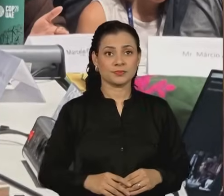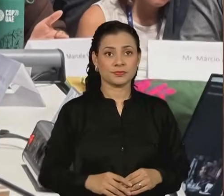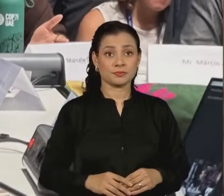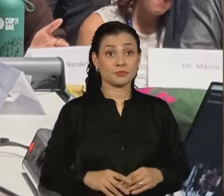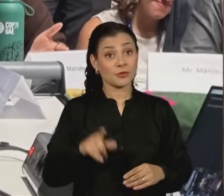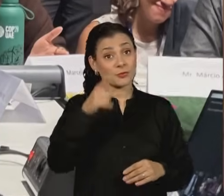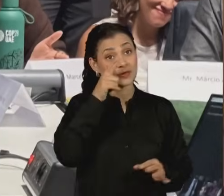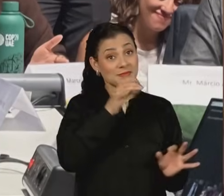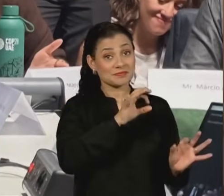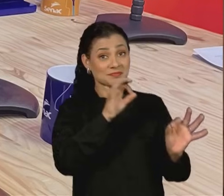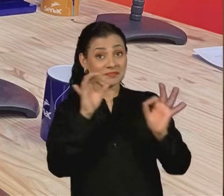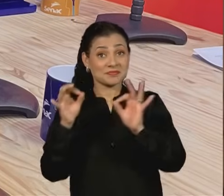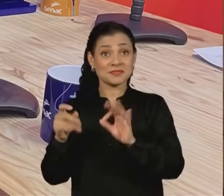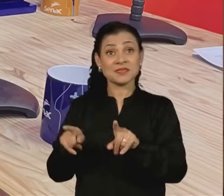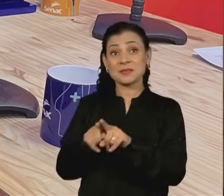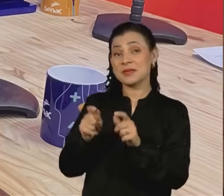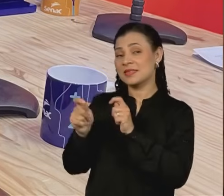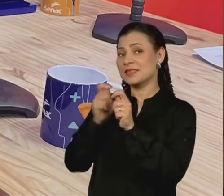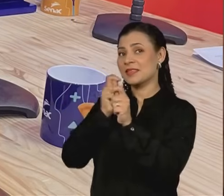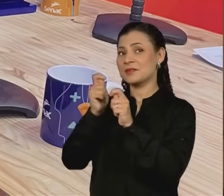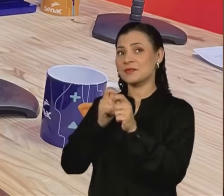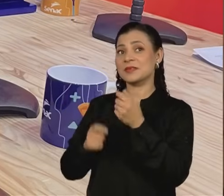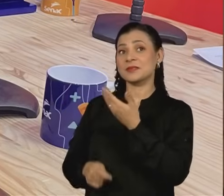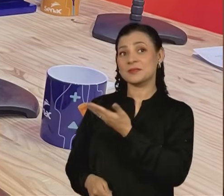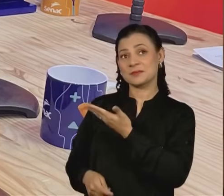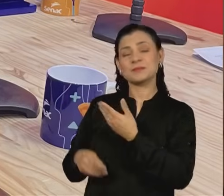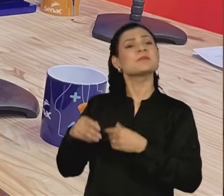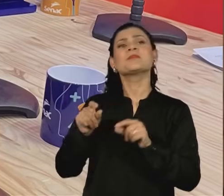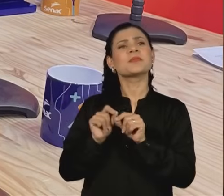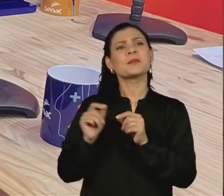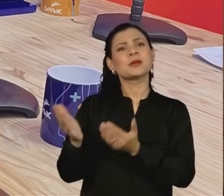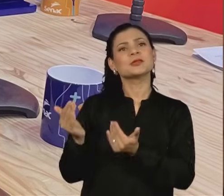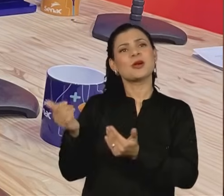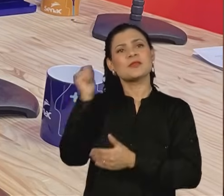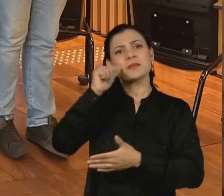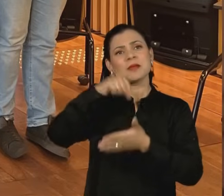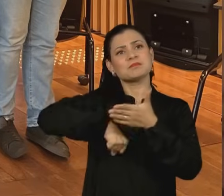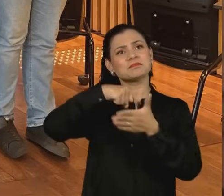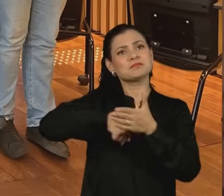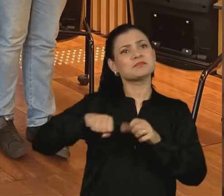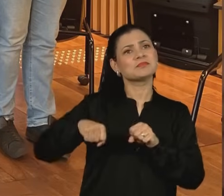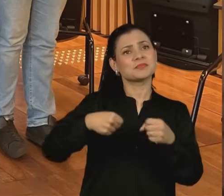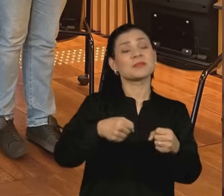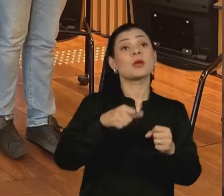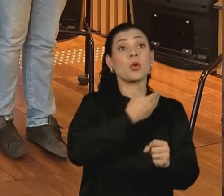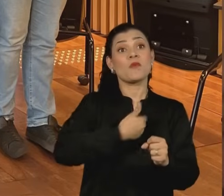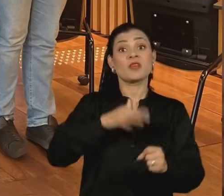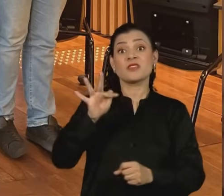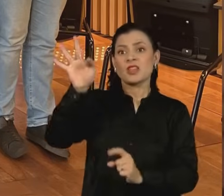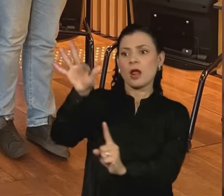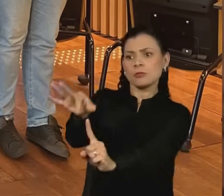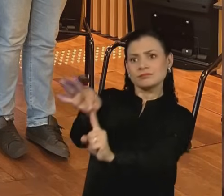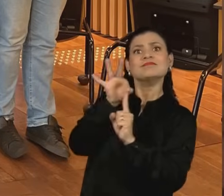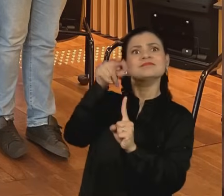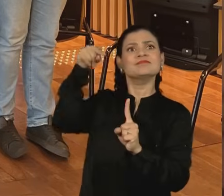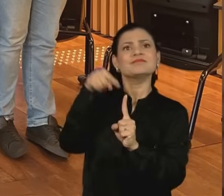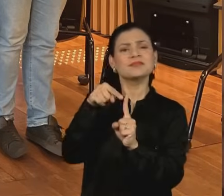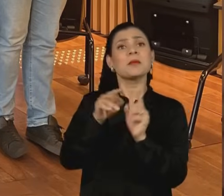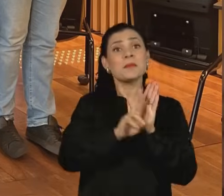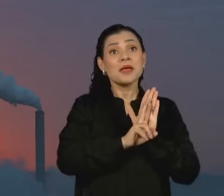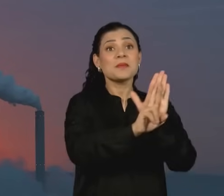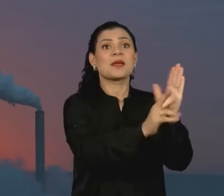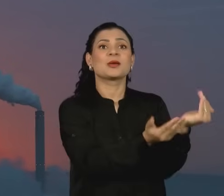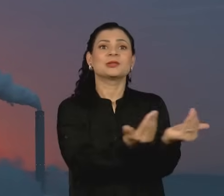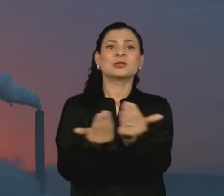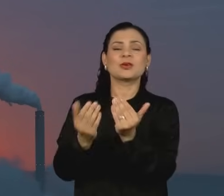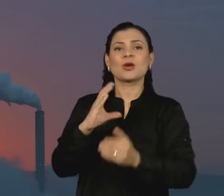Você acompanha também uma entrevista com Marcele Oliveira, a jovem ativista escolhida pelo governo federal para representar a